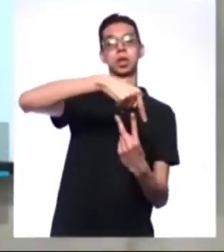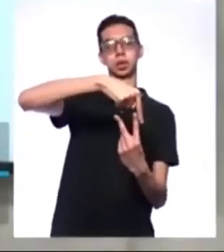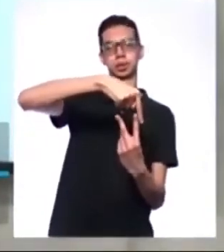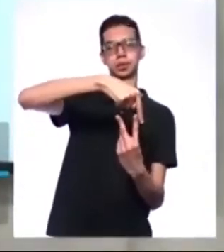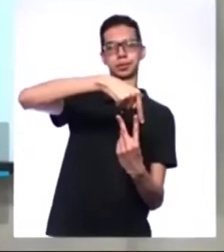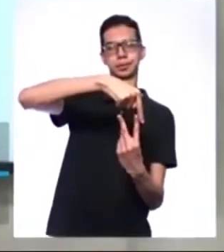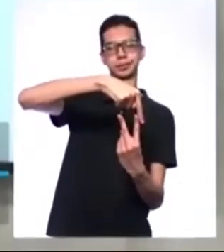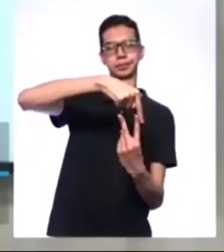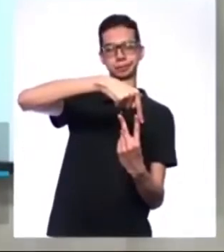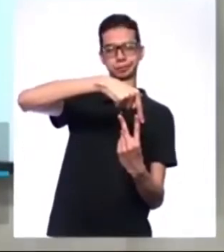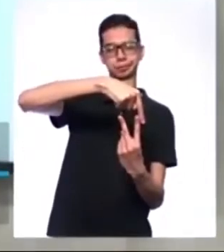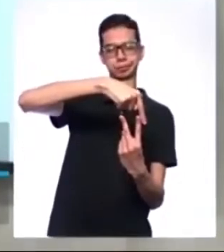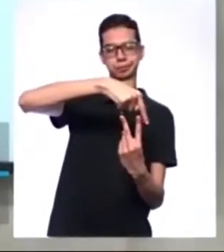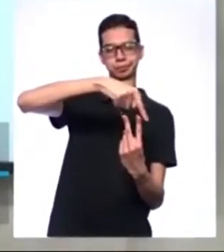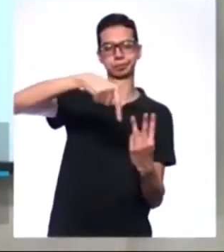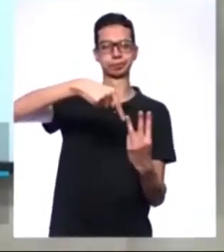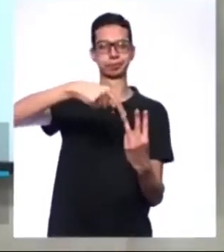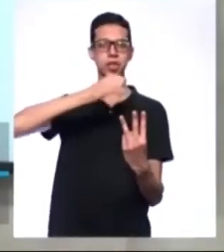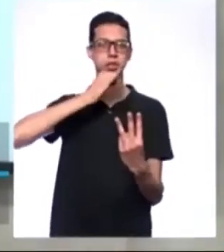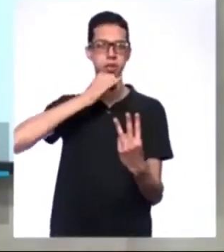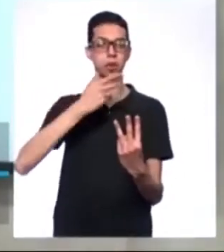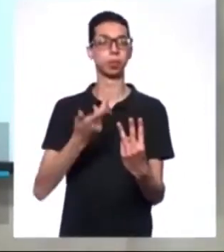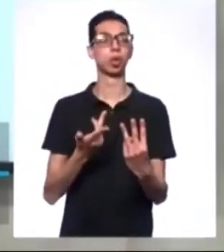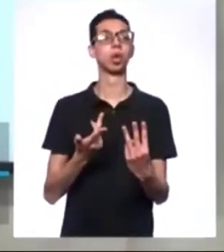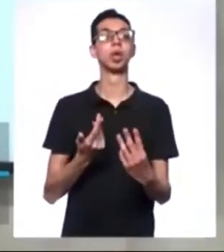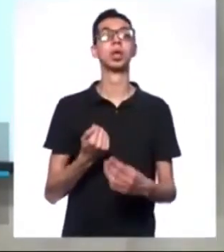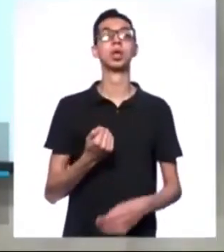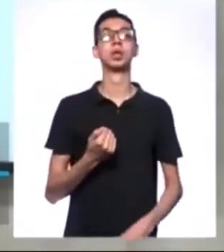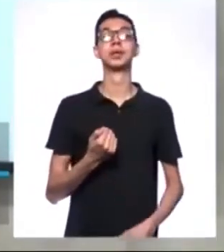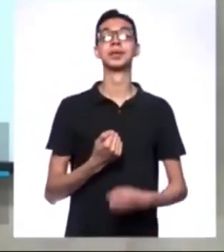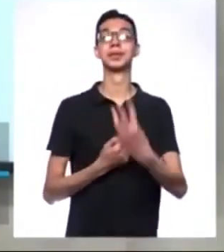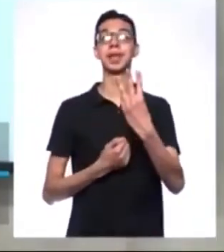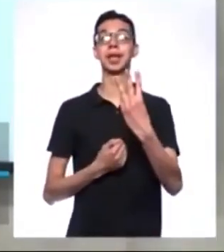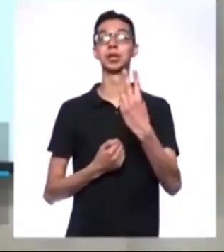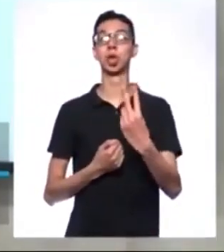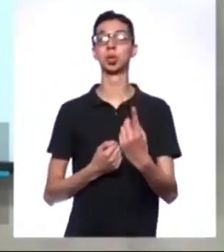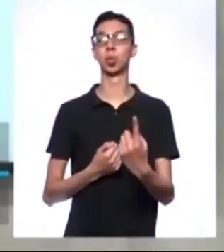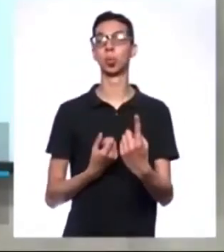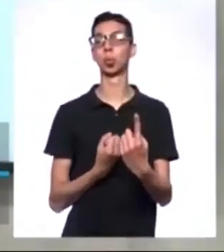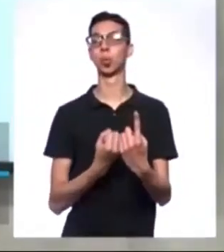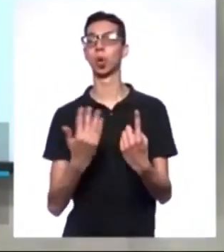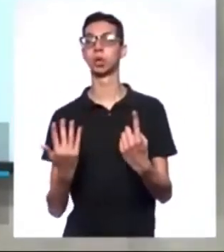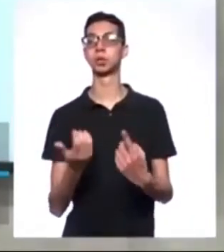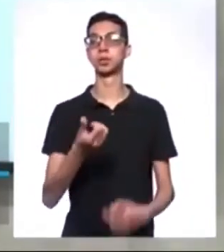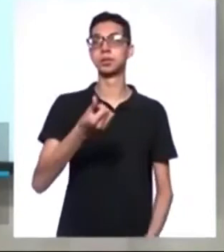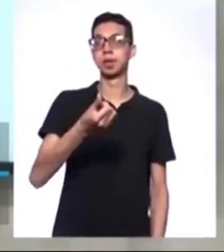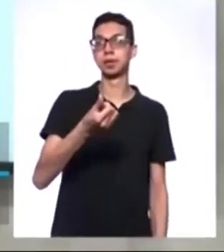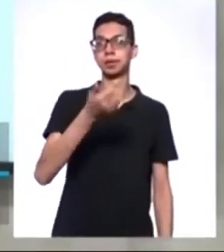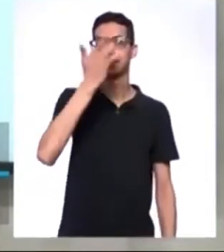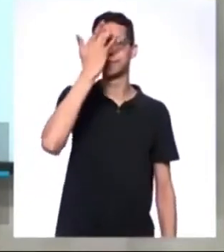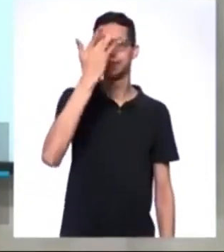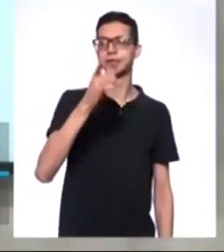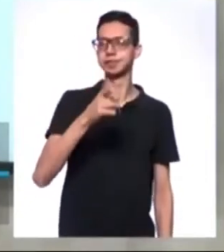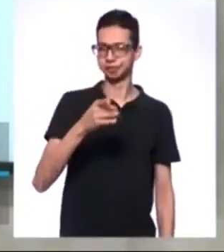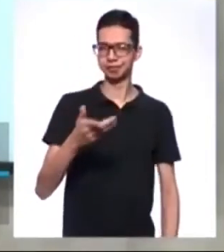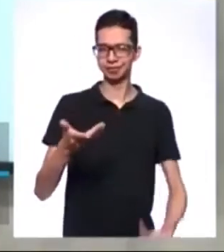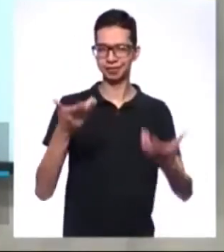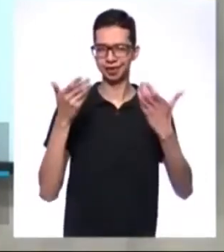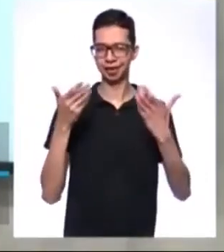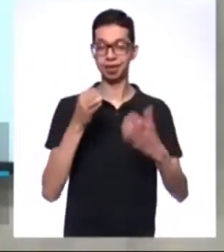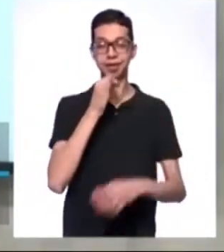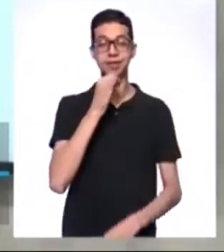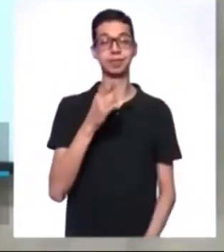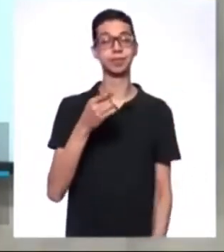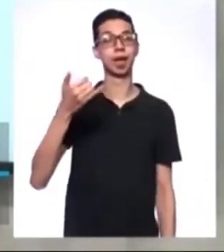olha só três fatorial 3 2 1 quanto que dá das seis é se você quiser faz aí pega